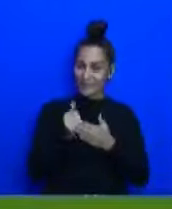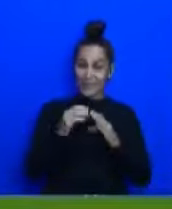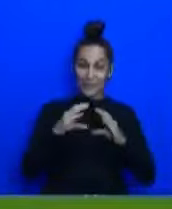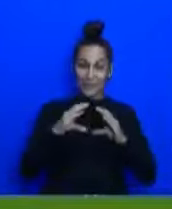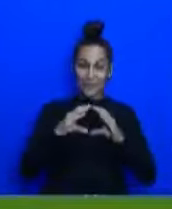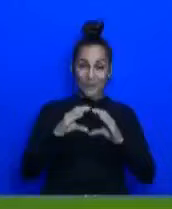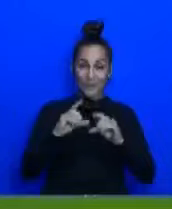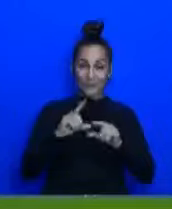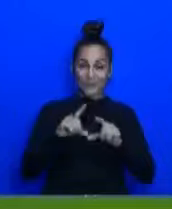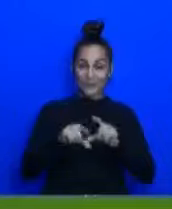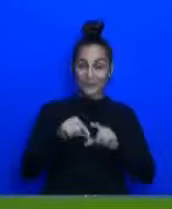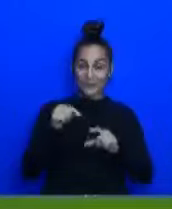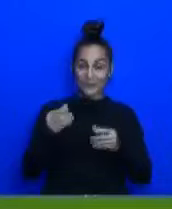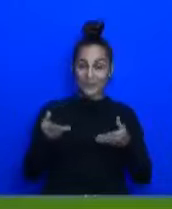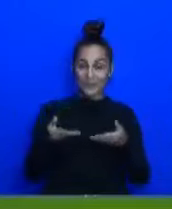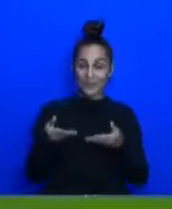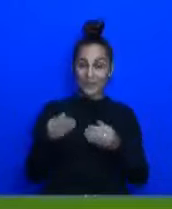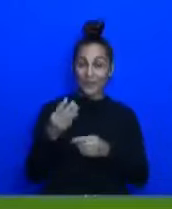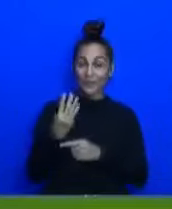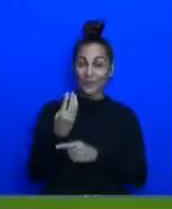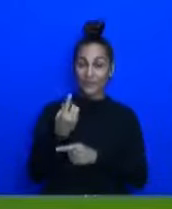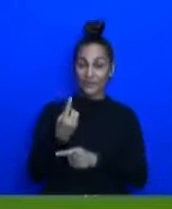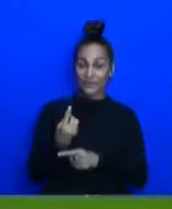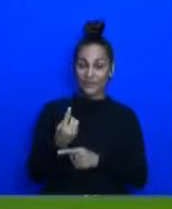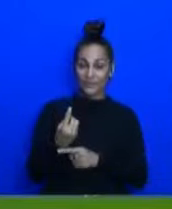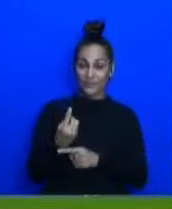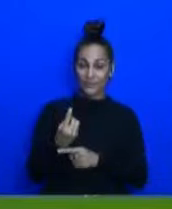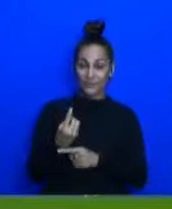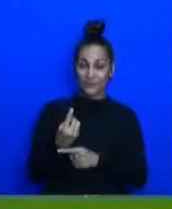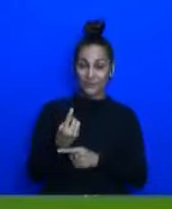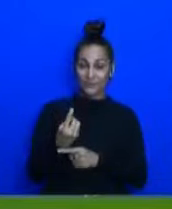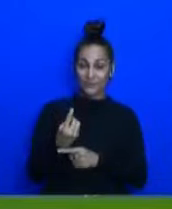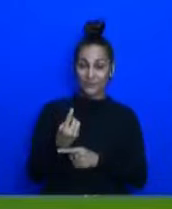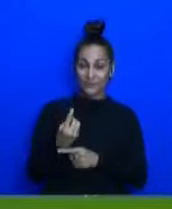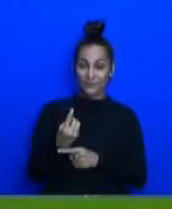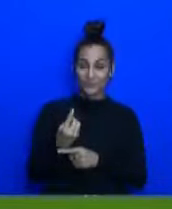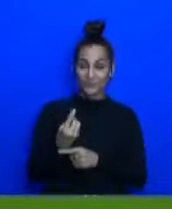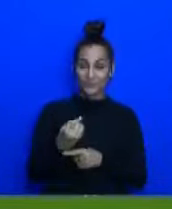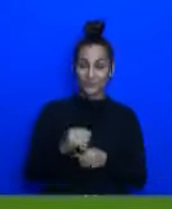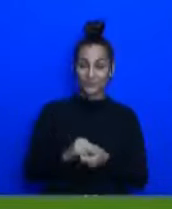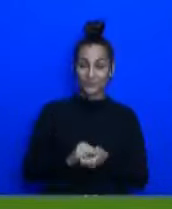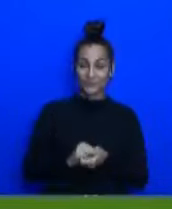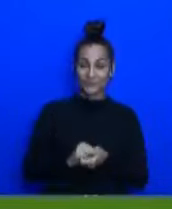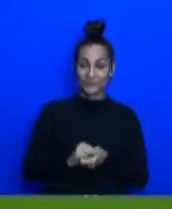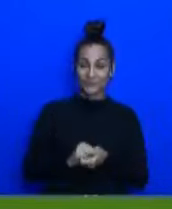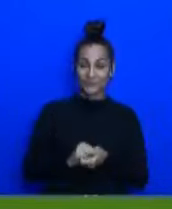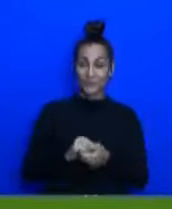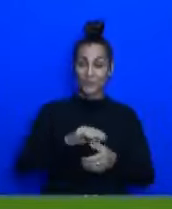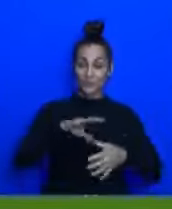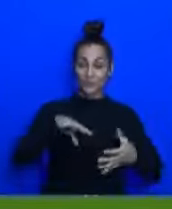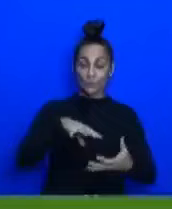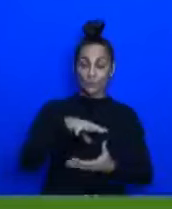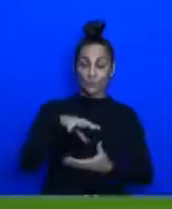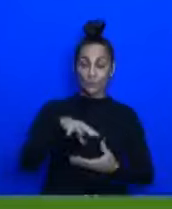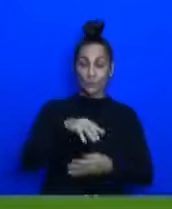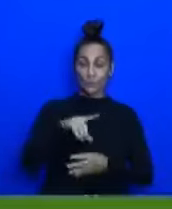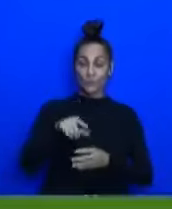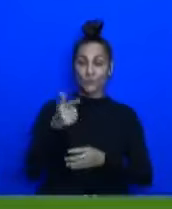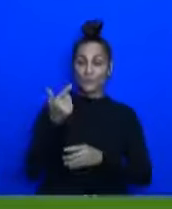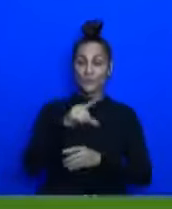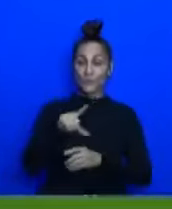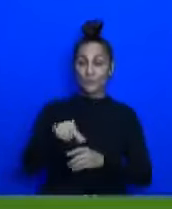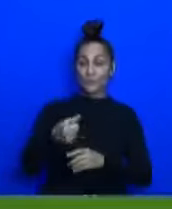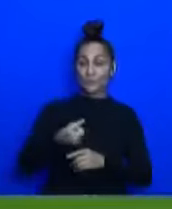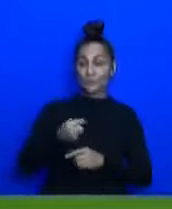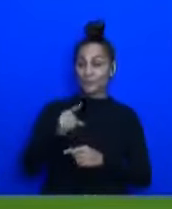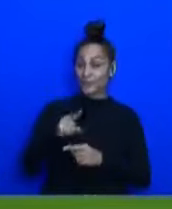Bola sorteada nesse momento. 41. 41 foi a 12ª dezena sorteada. E o globo girando para o sorteio da próxima